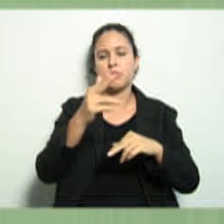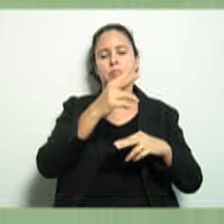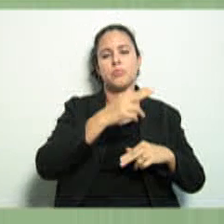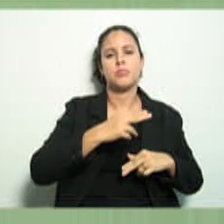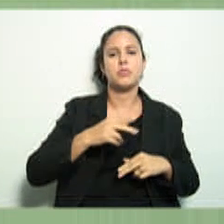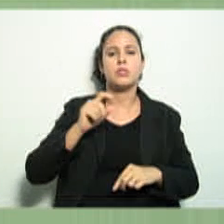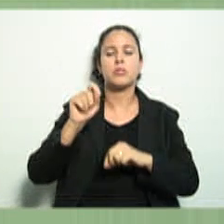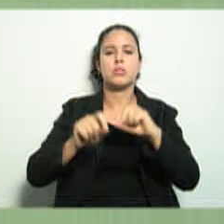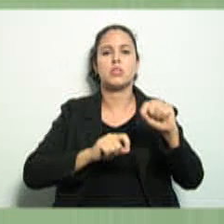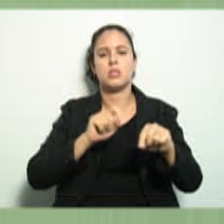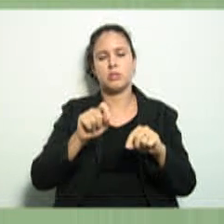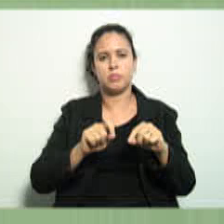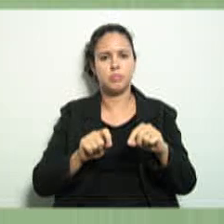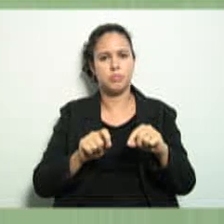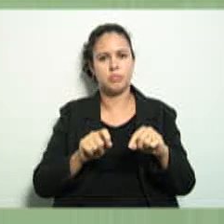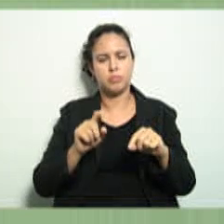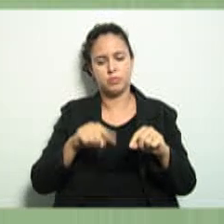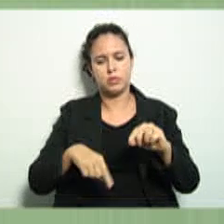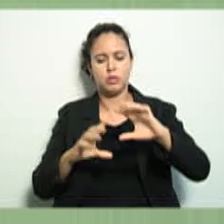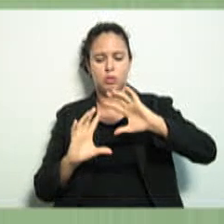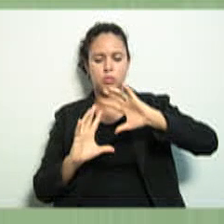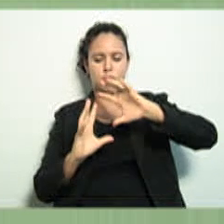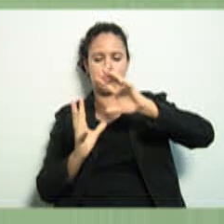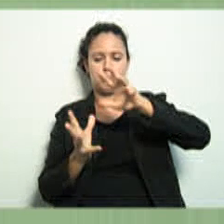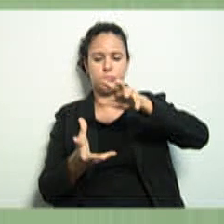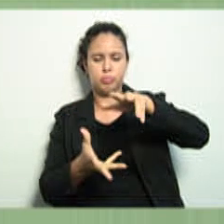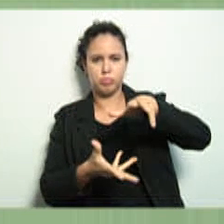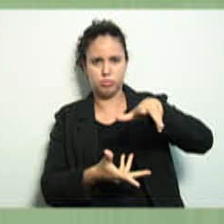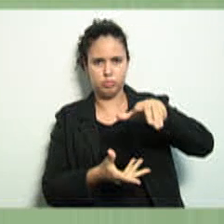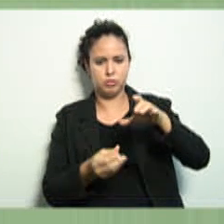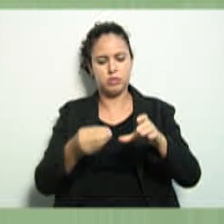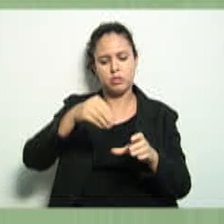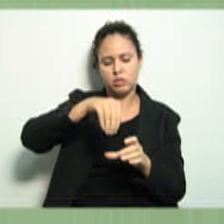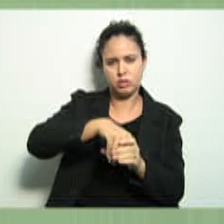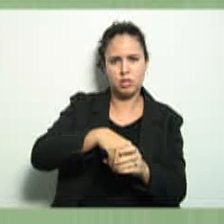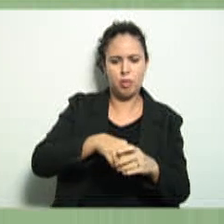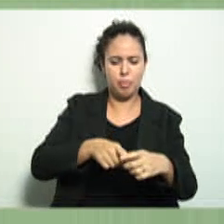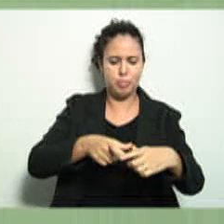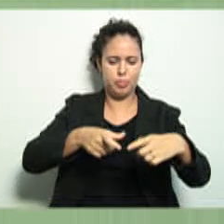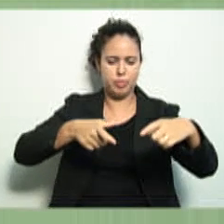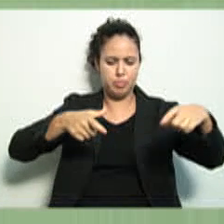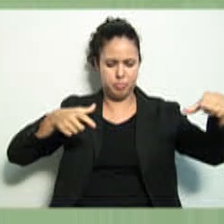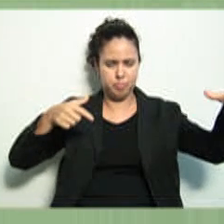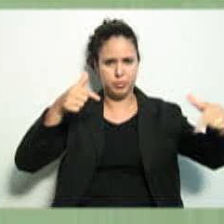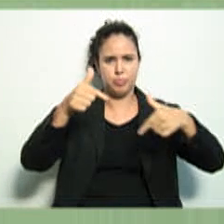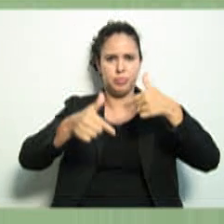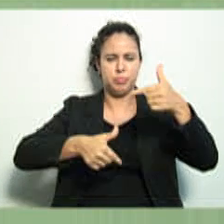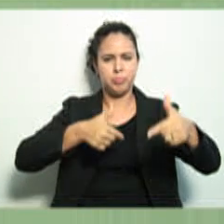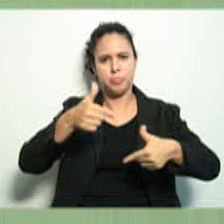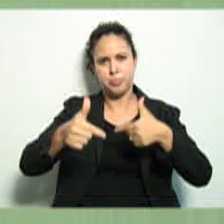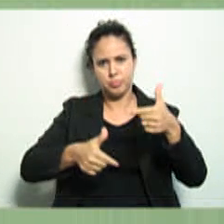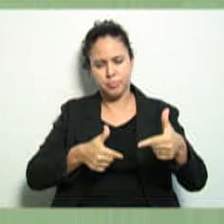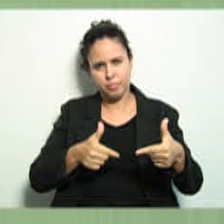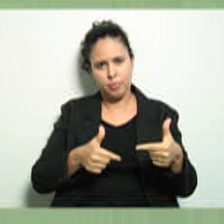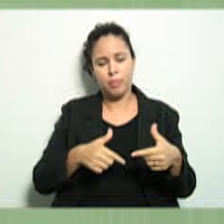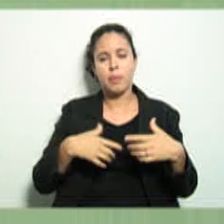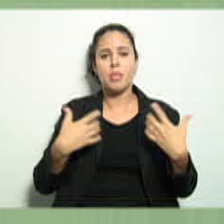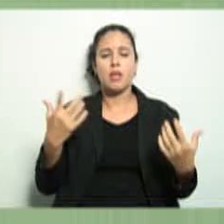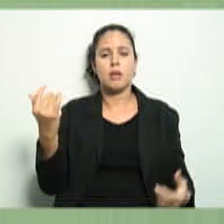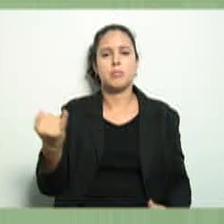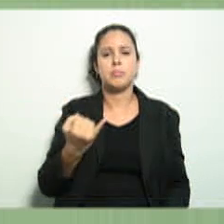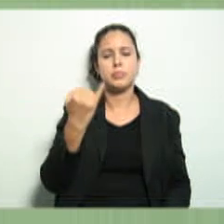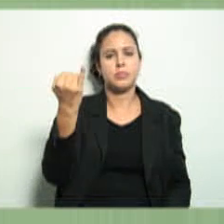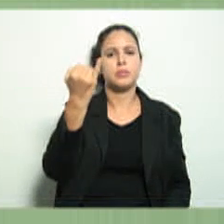o fenômeno mundial do crescimento do setor de serviços. A importância do setor